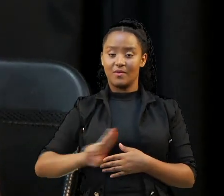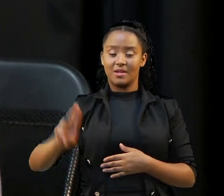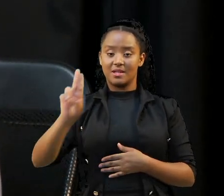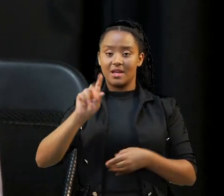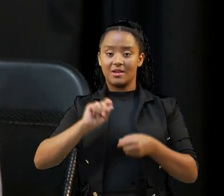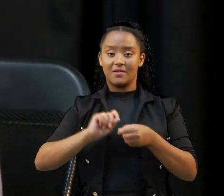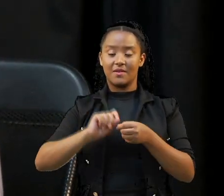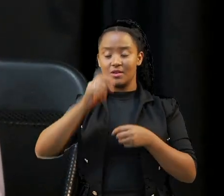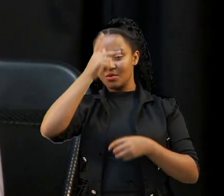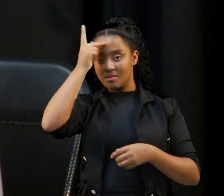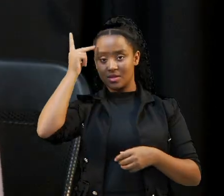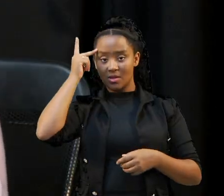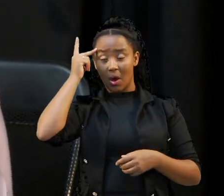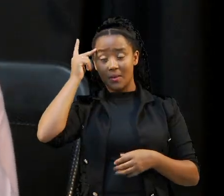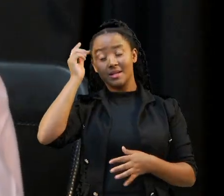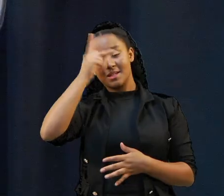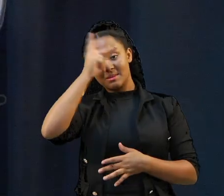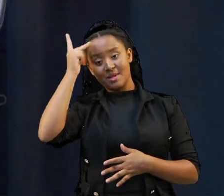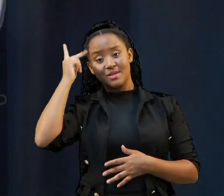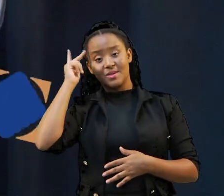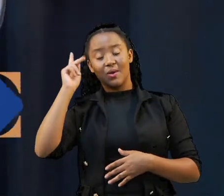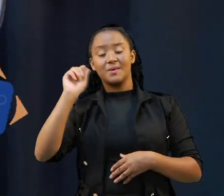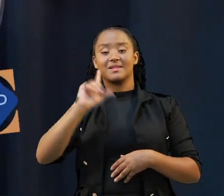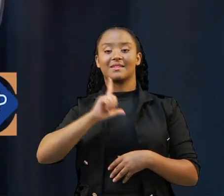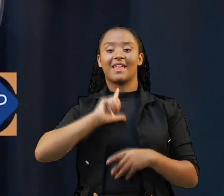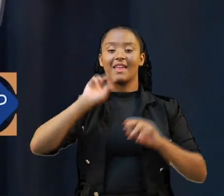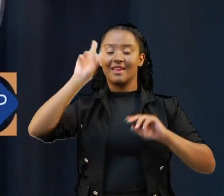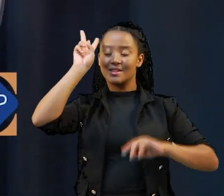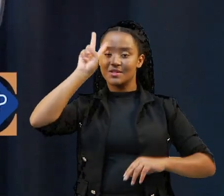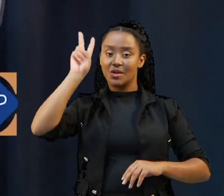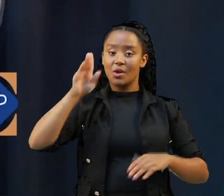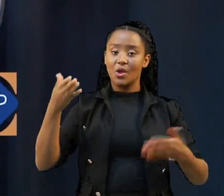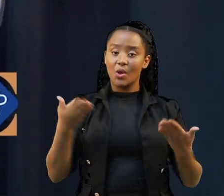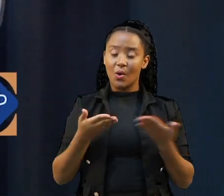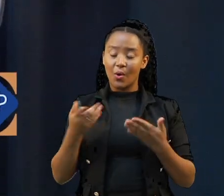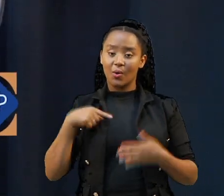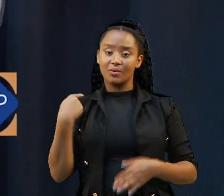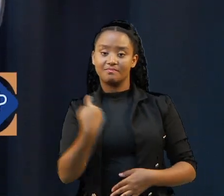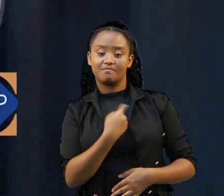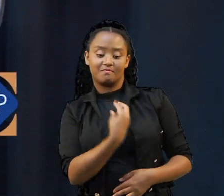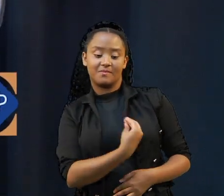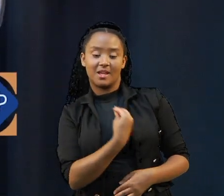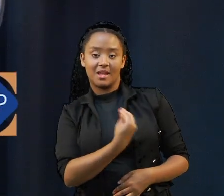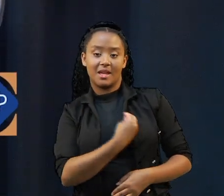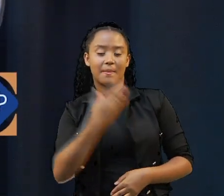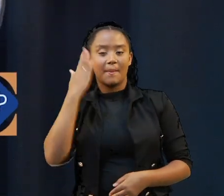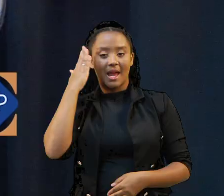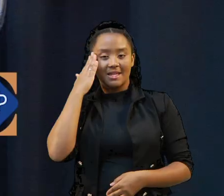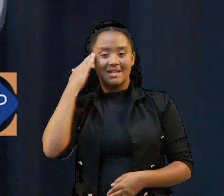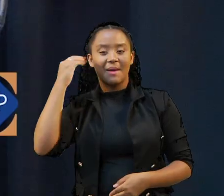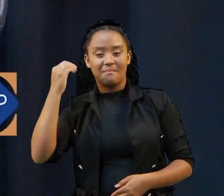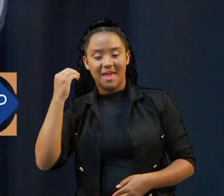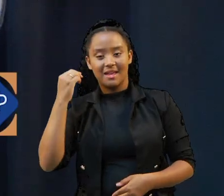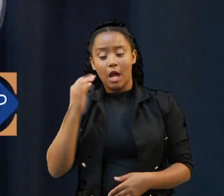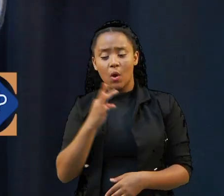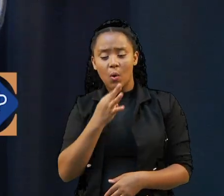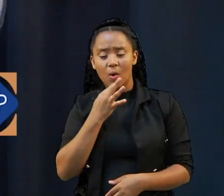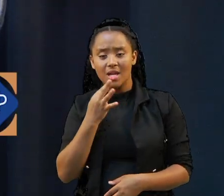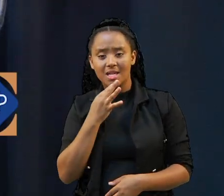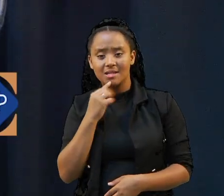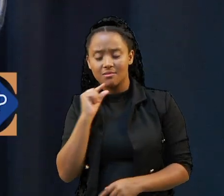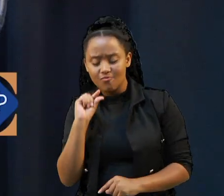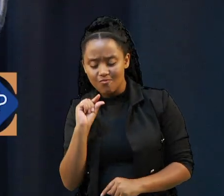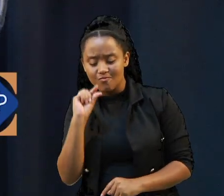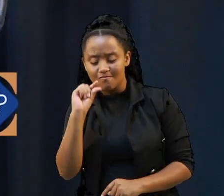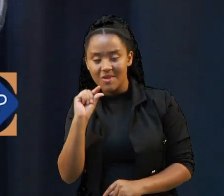de histórias. E hoje a gente está aqui para saber um pouquinho mais sobre a história da Brena. Brena,